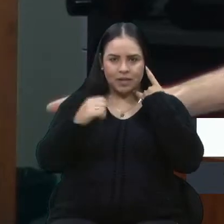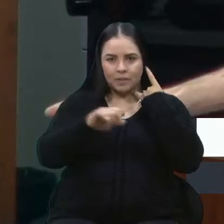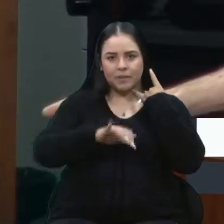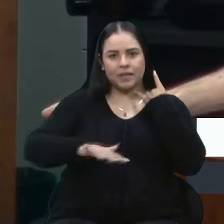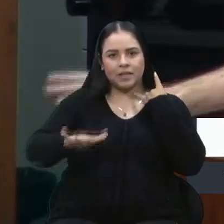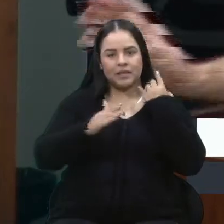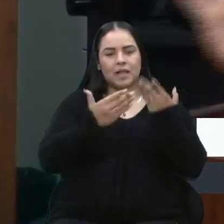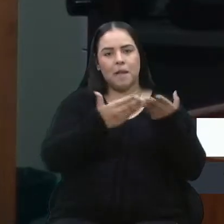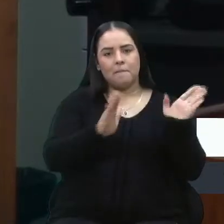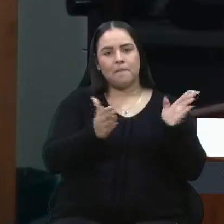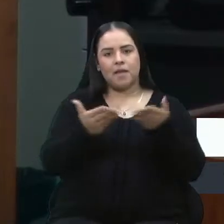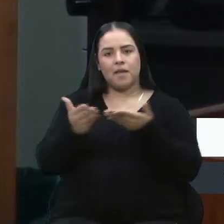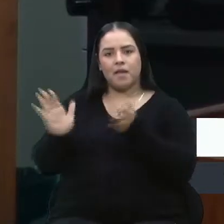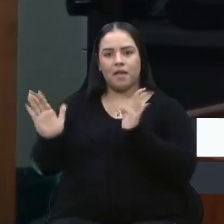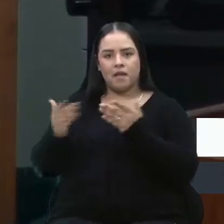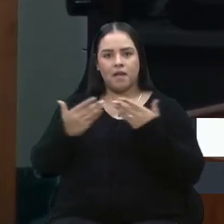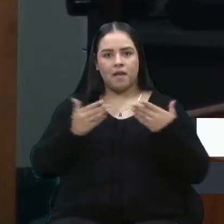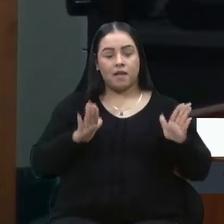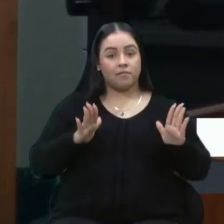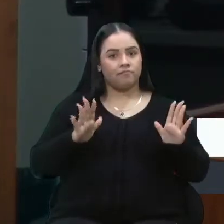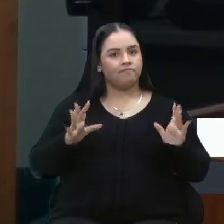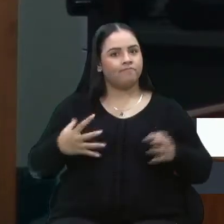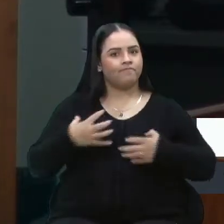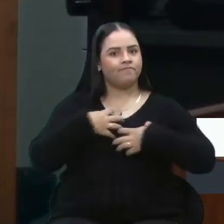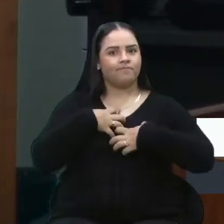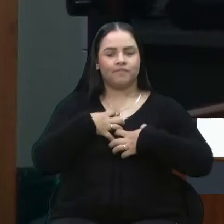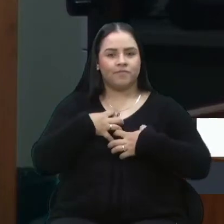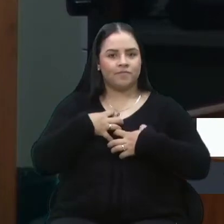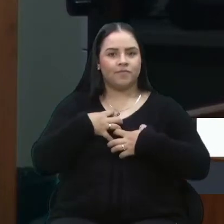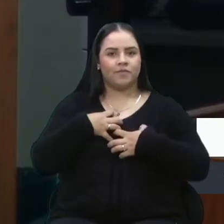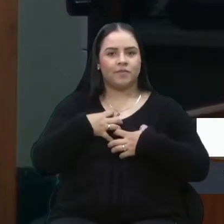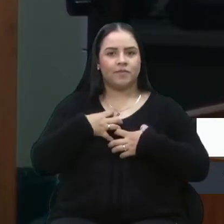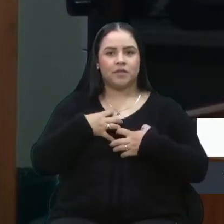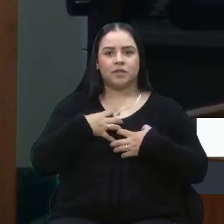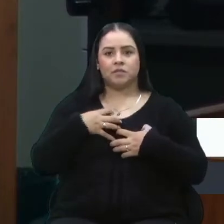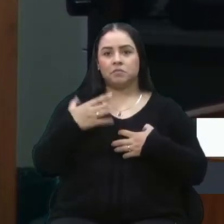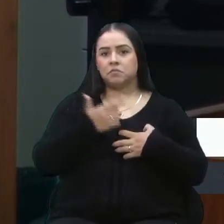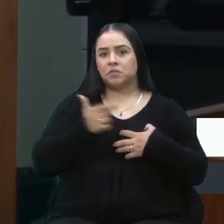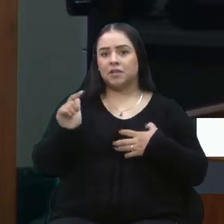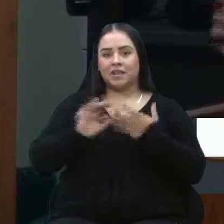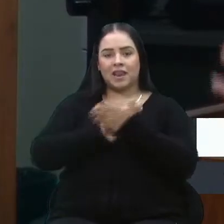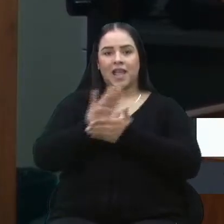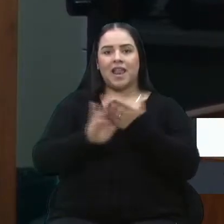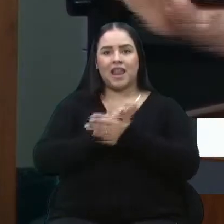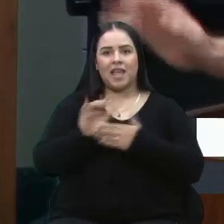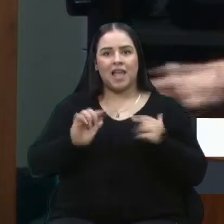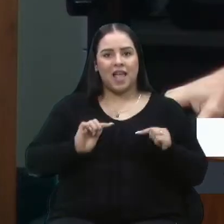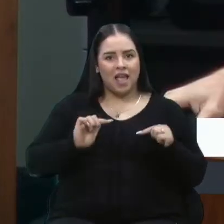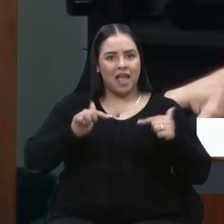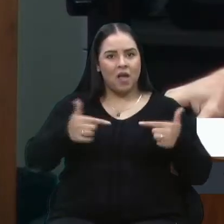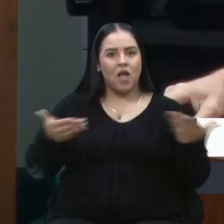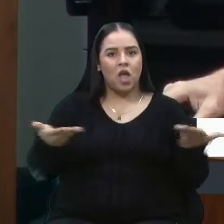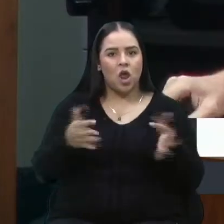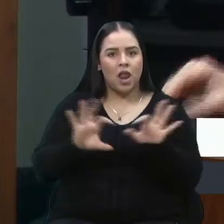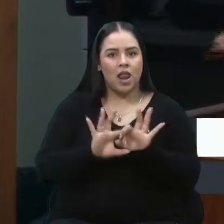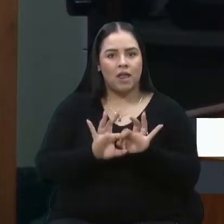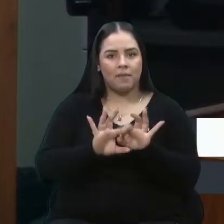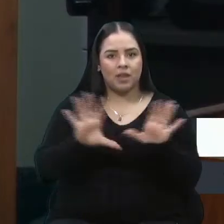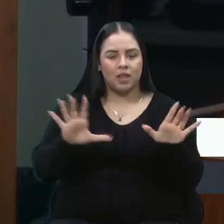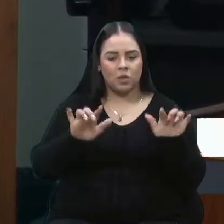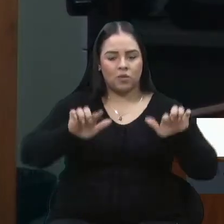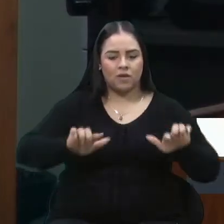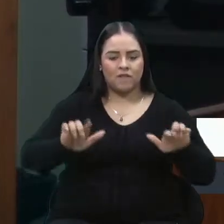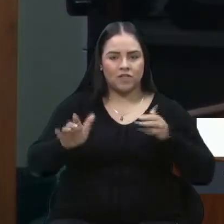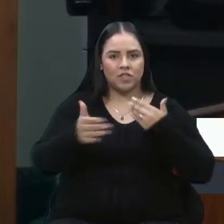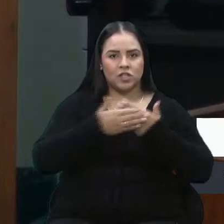primeiro aí sentiram que não teve nenhum tipo de ação judicial e agora liberaram em locais fechados